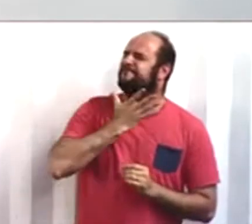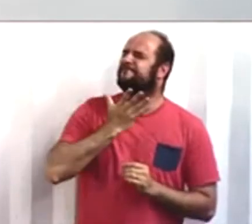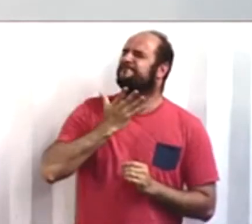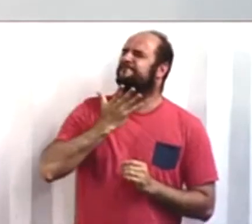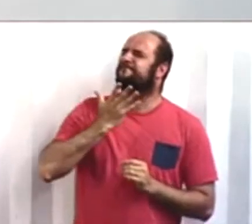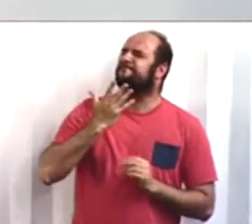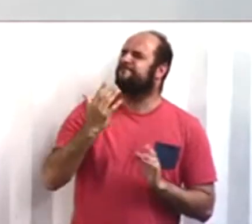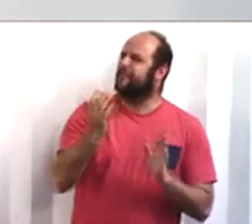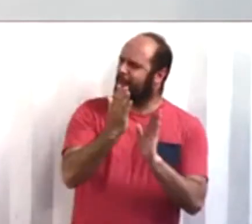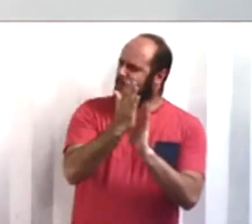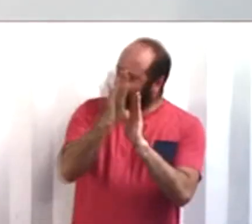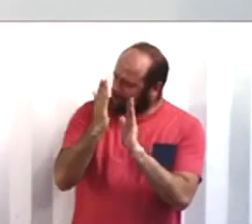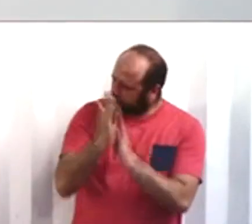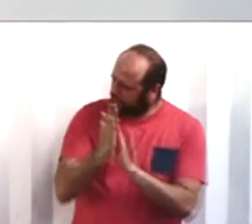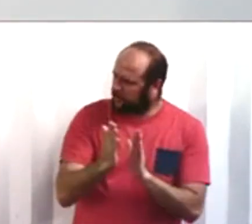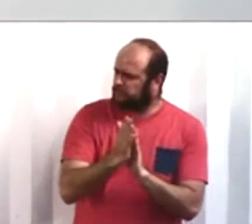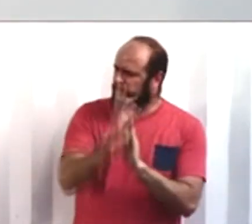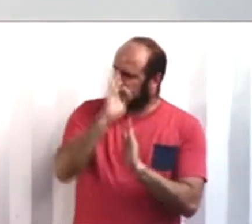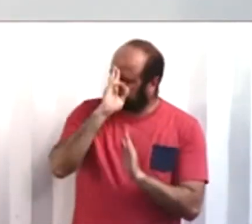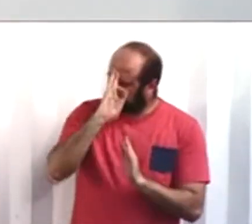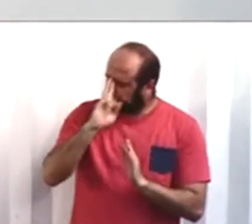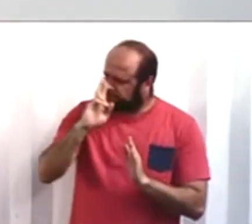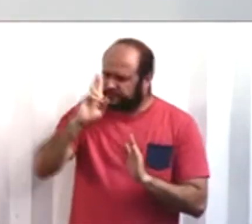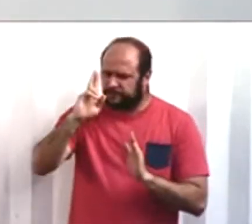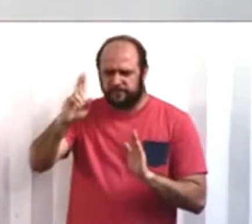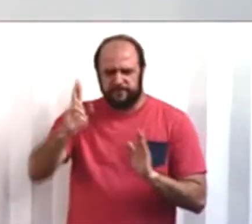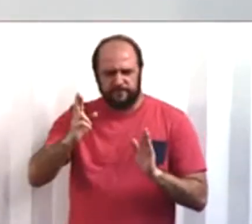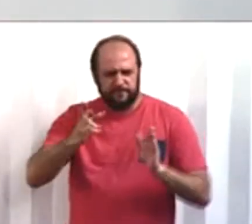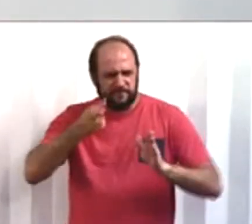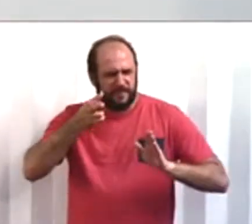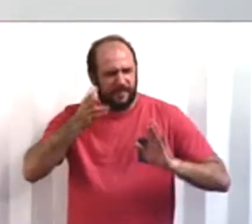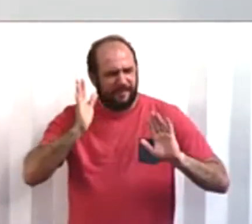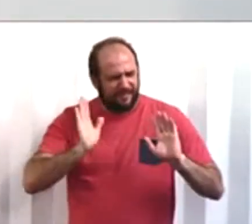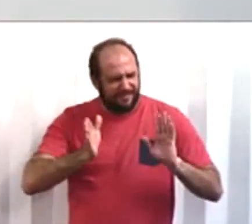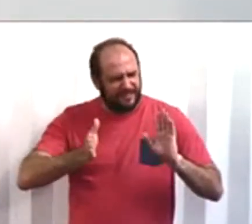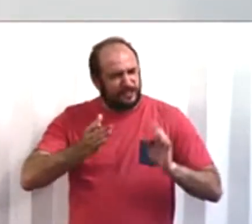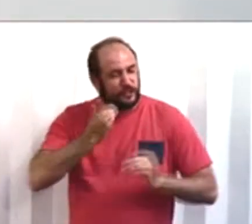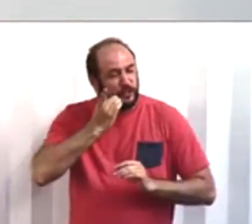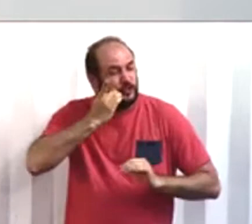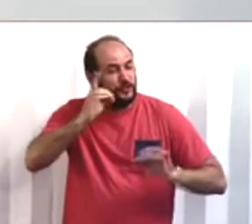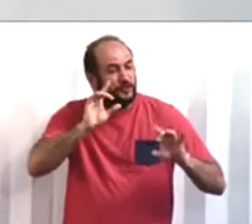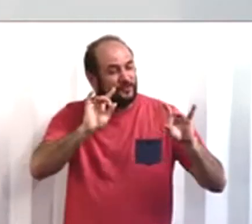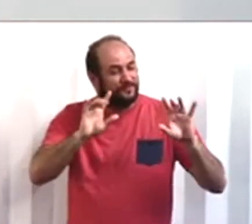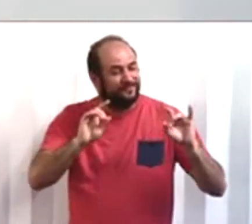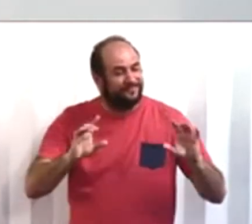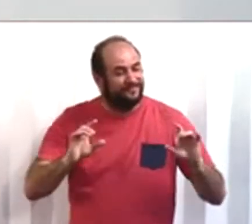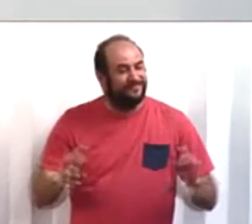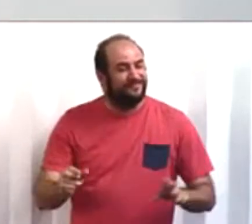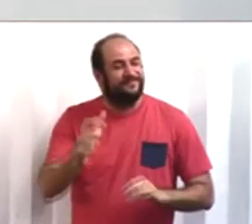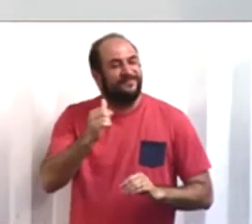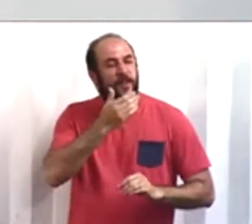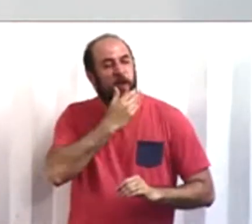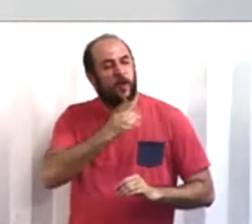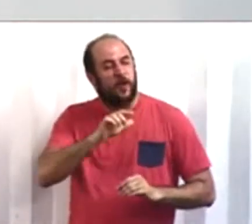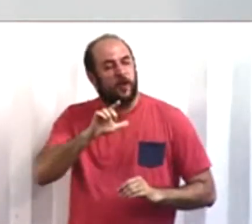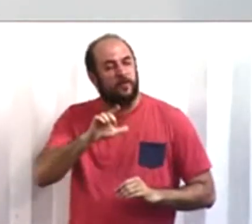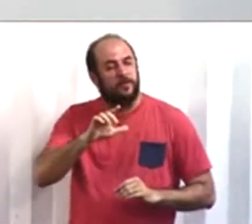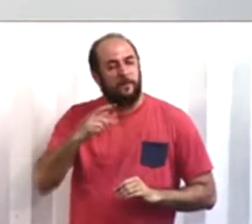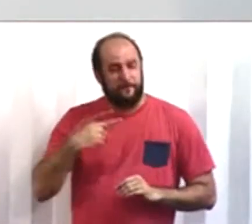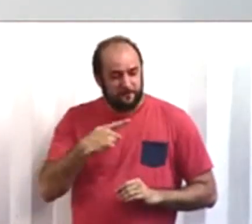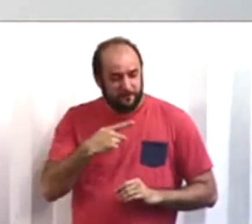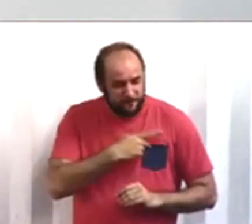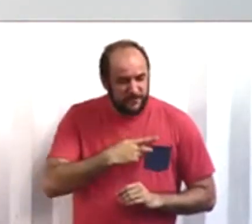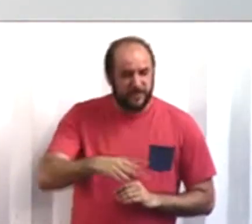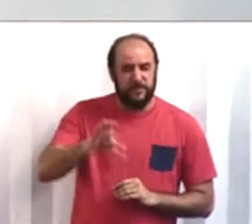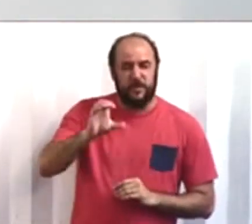te louvamos, Senhor, por esta data, esse tempo tão importante na vida do reverendo Odilon e de Dona Lourdes.